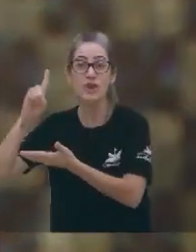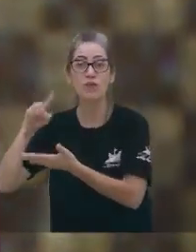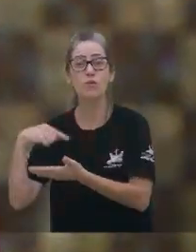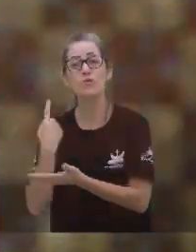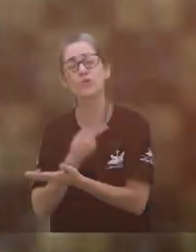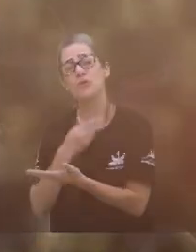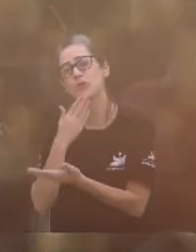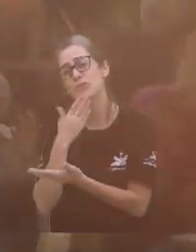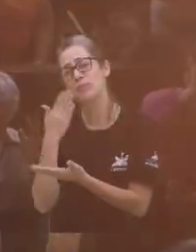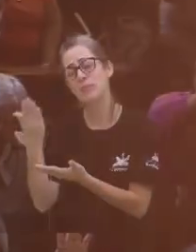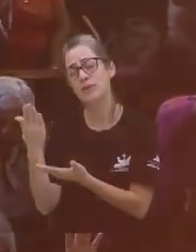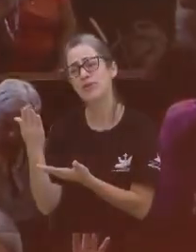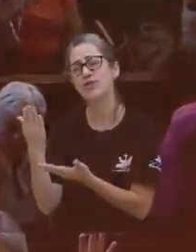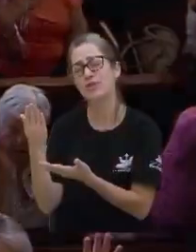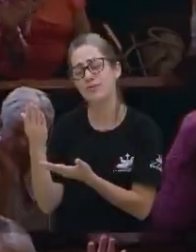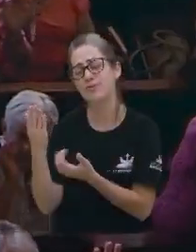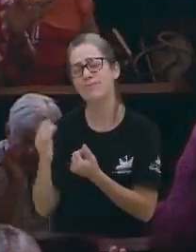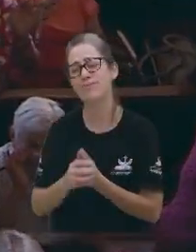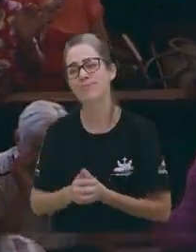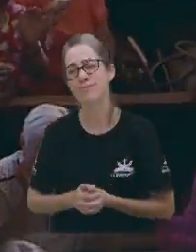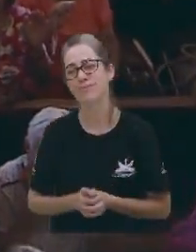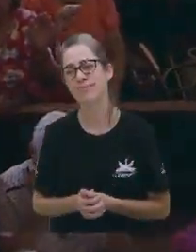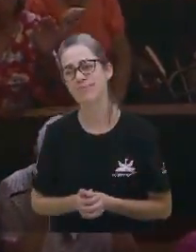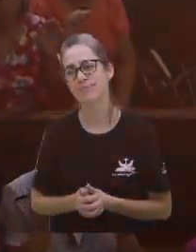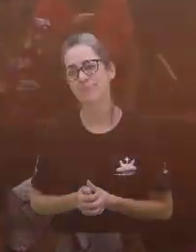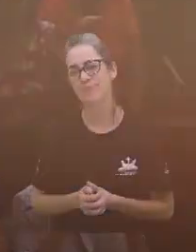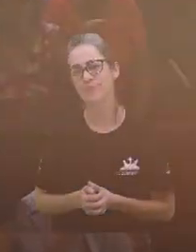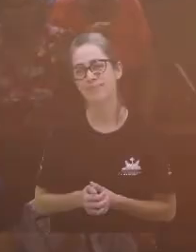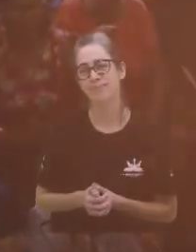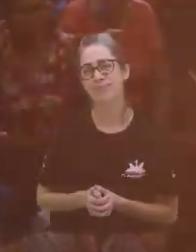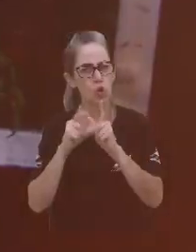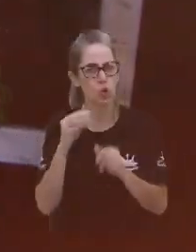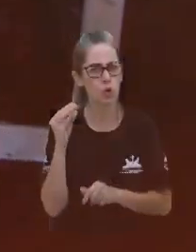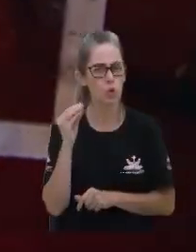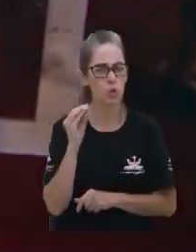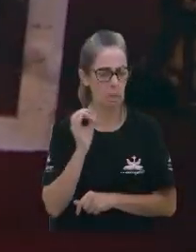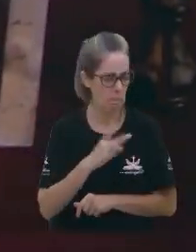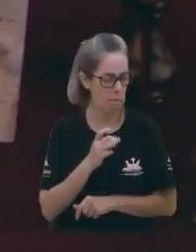Jesus fez alguns exorcismos